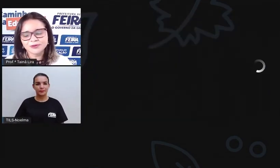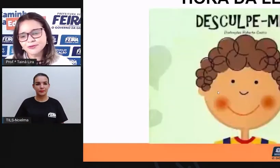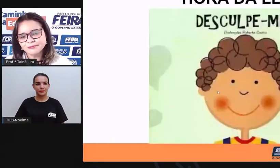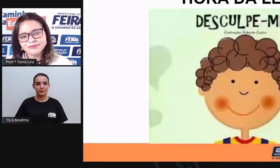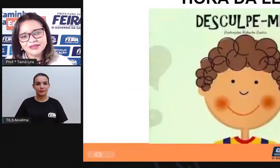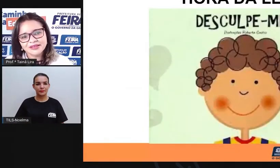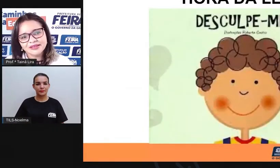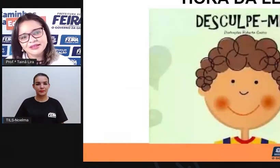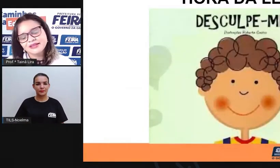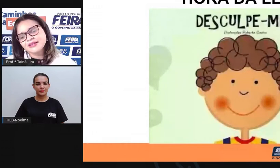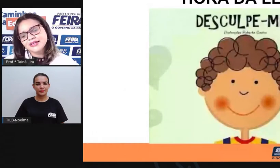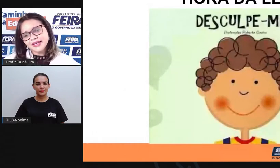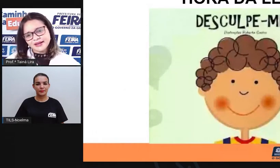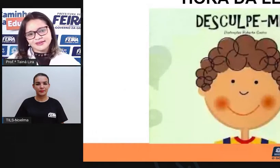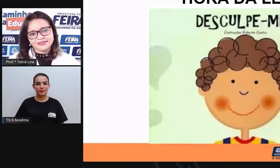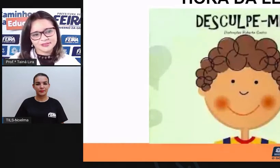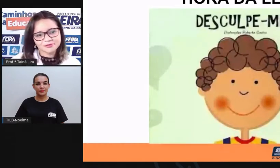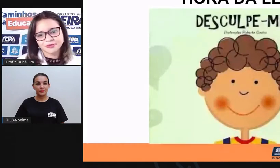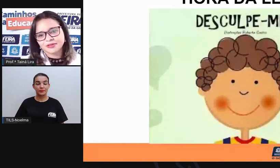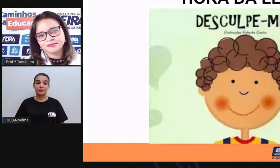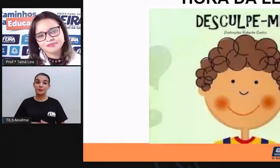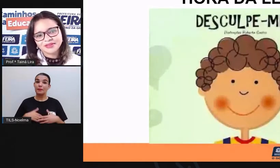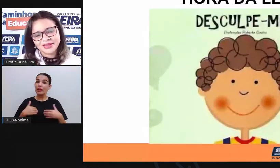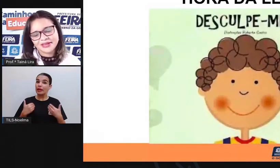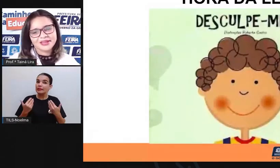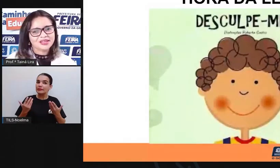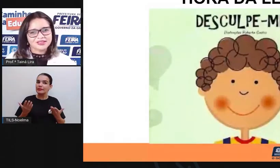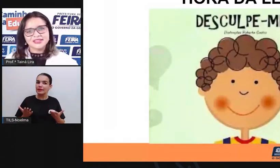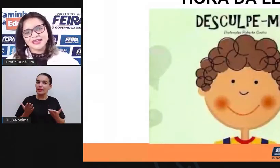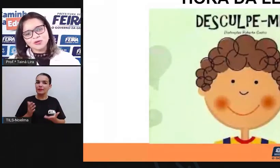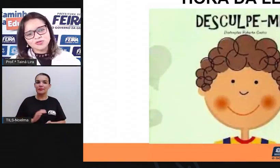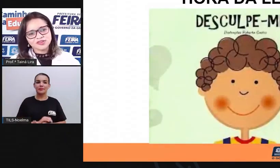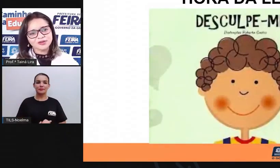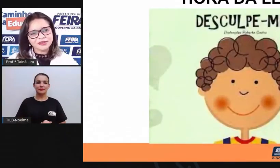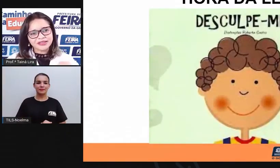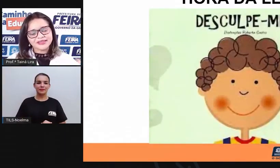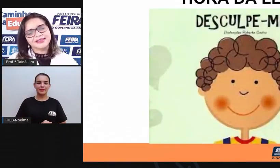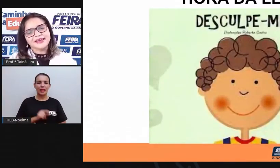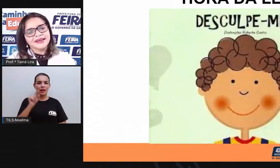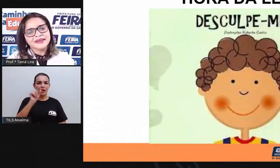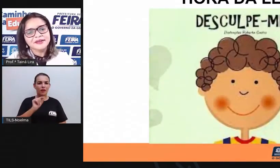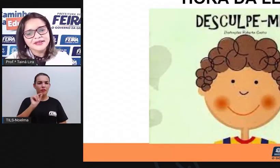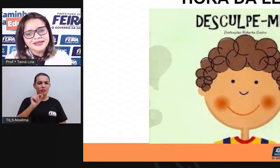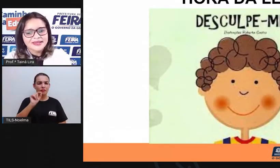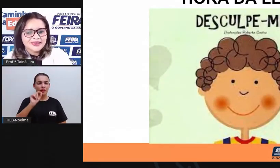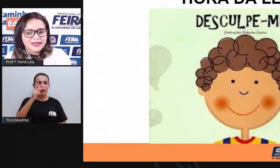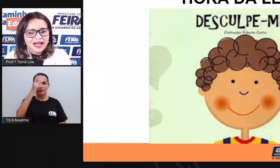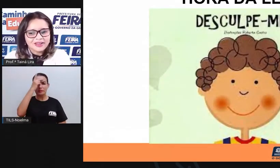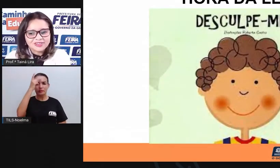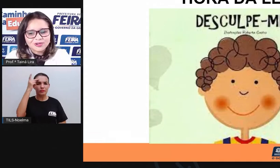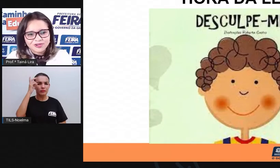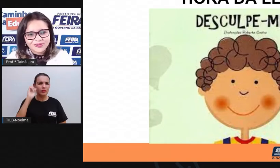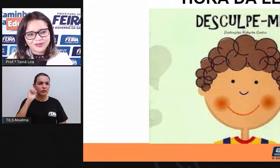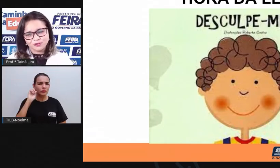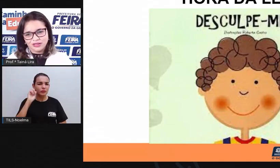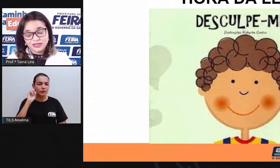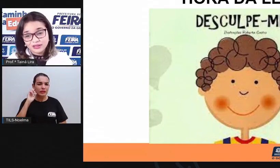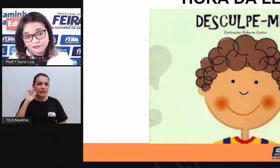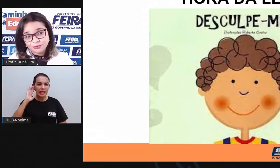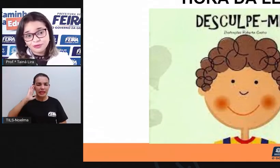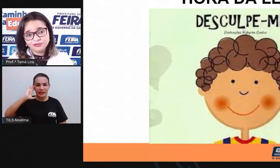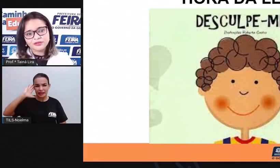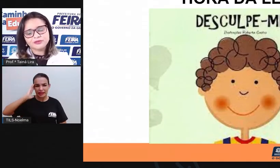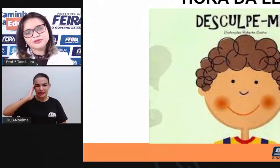Pronto? E aí, segundo ano? Quem conseguiu entender aí a história do